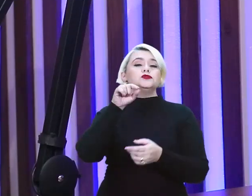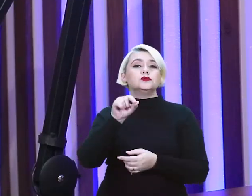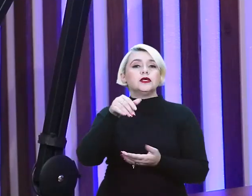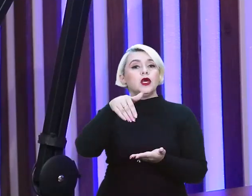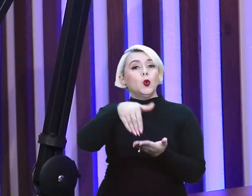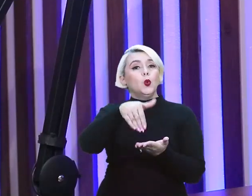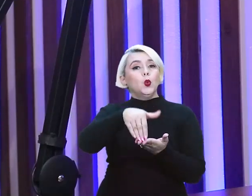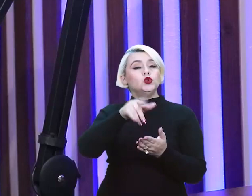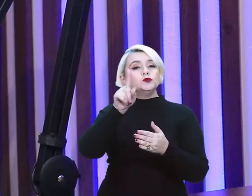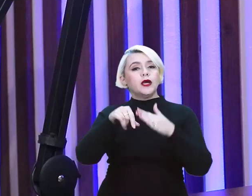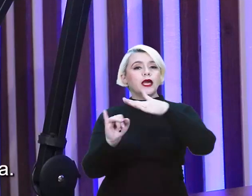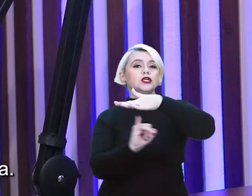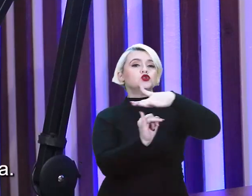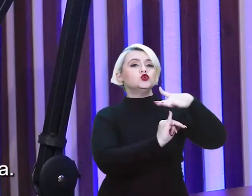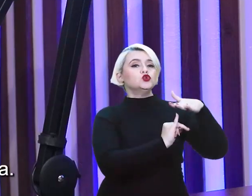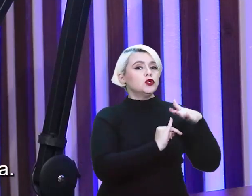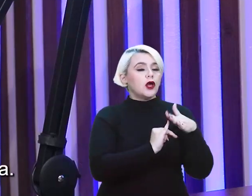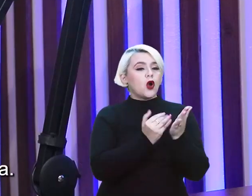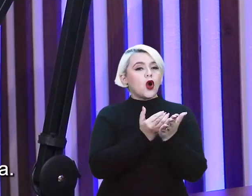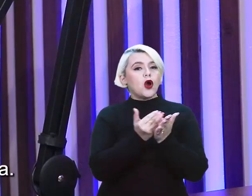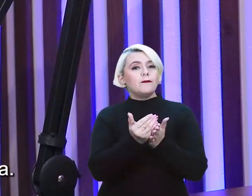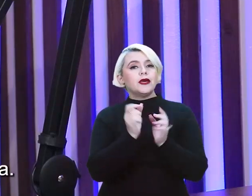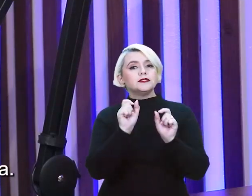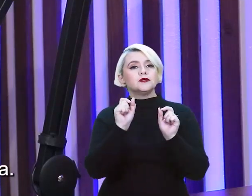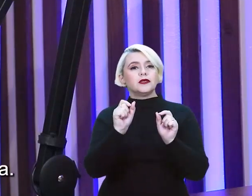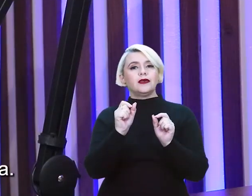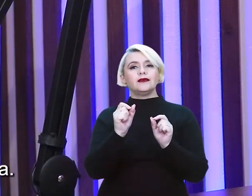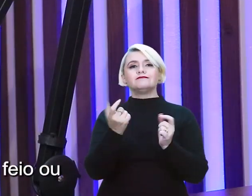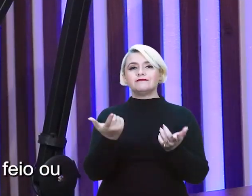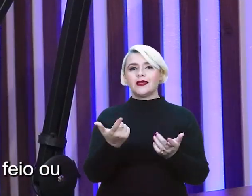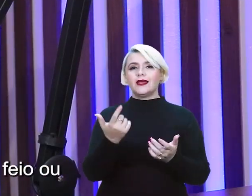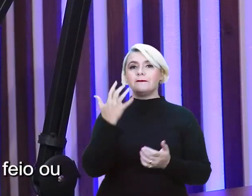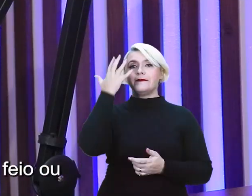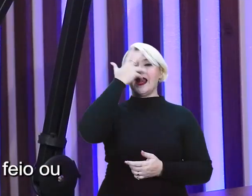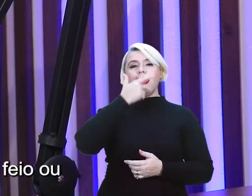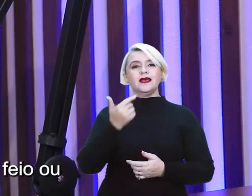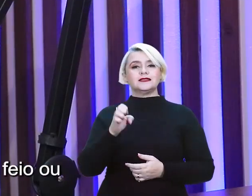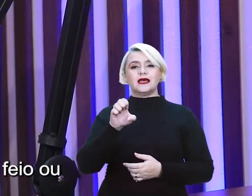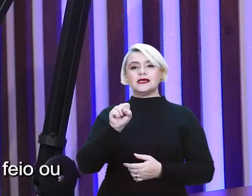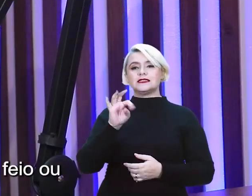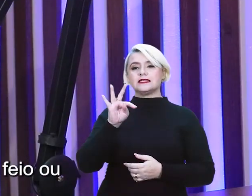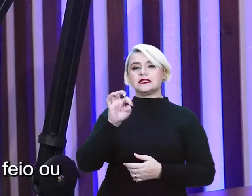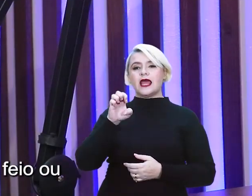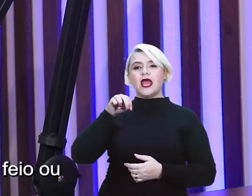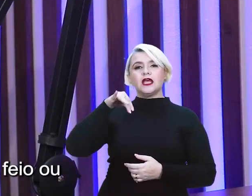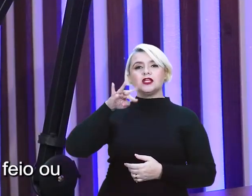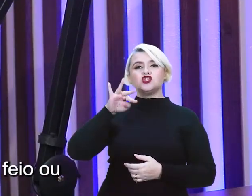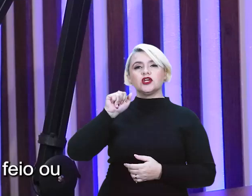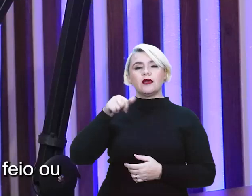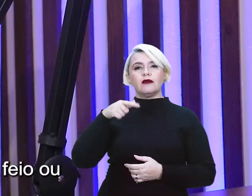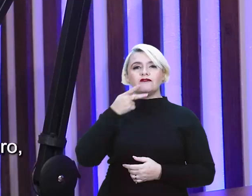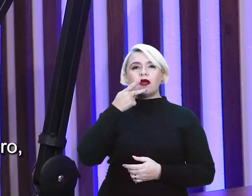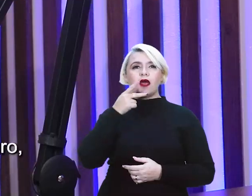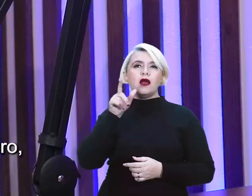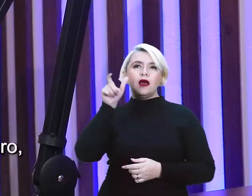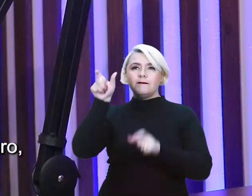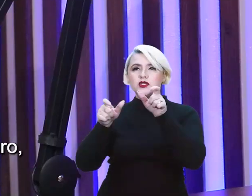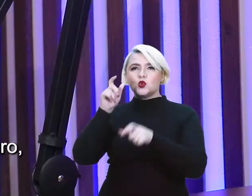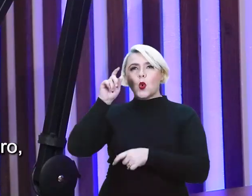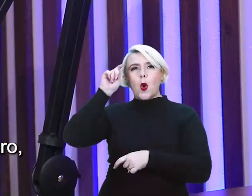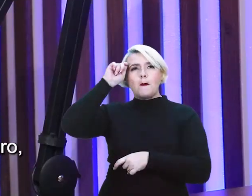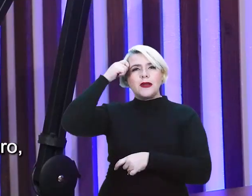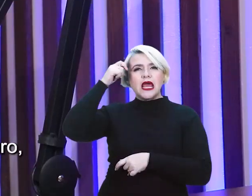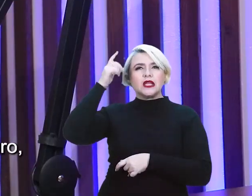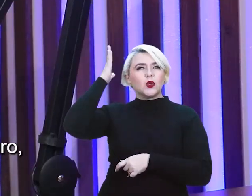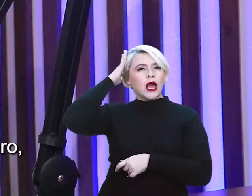depois de institucional, entra pela questão da estética. A ideia de que o cabelo do preto é feio, o cabelo é